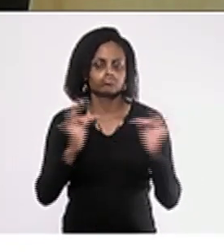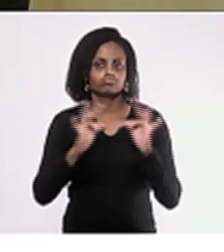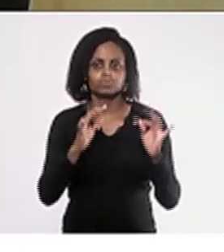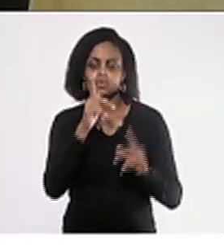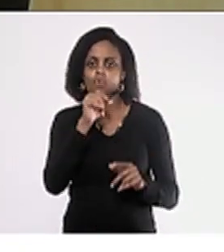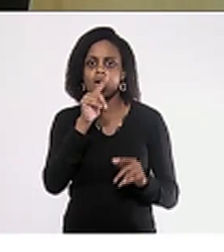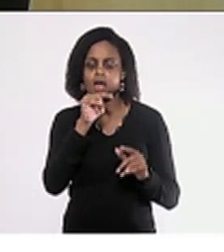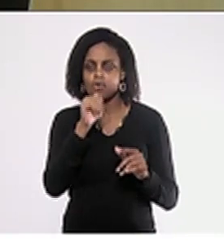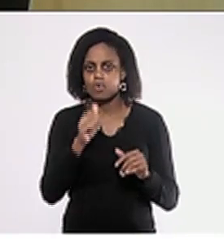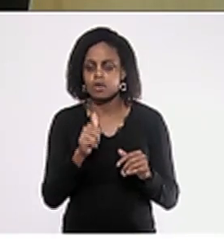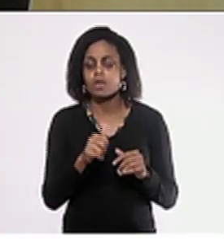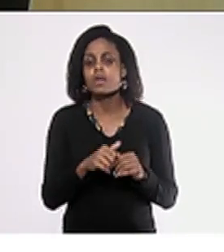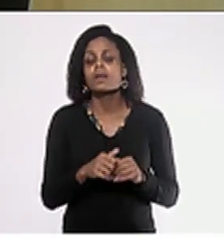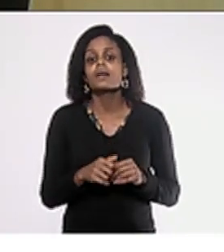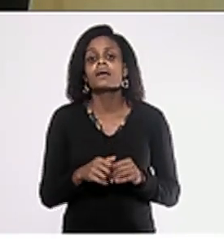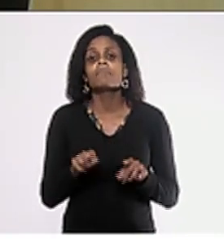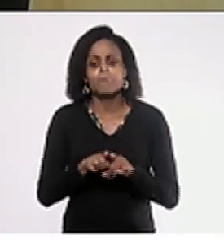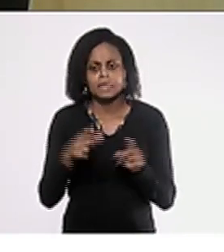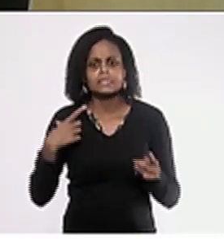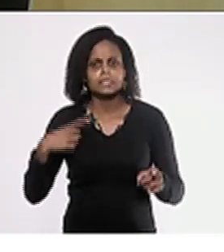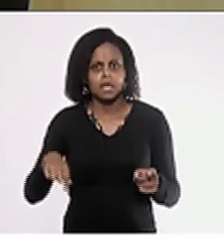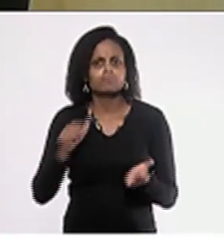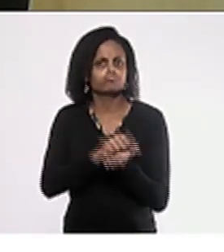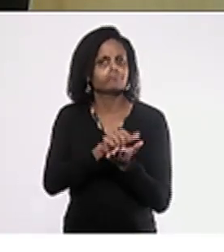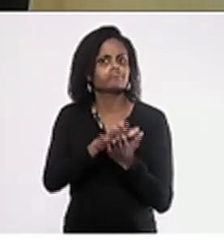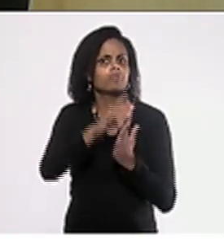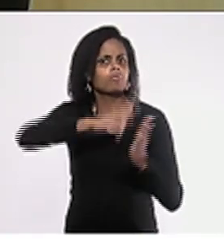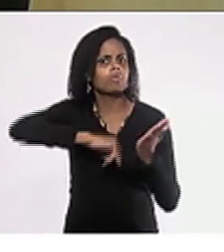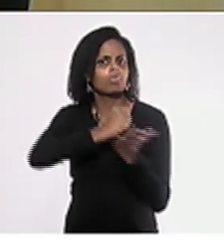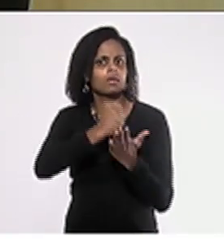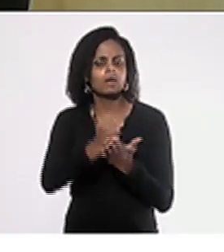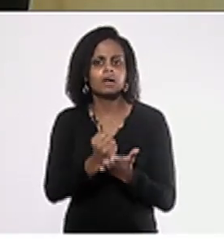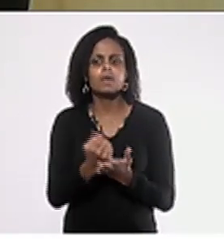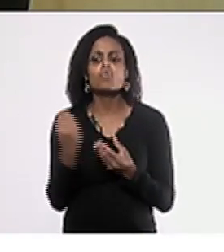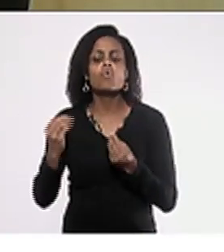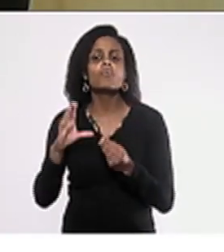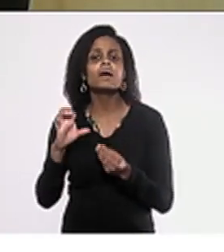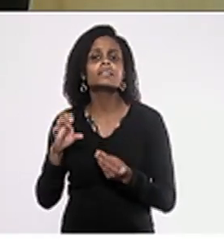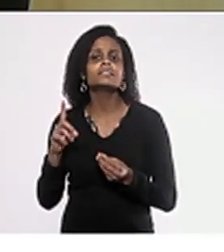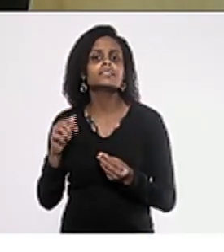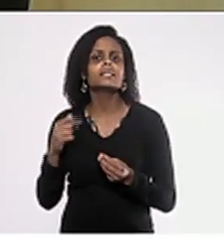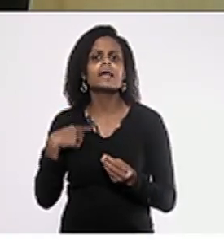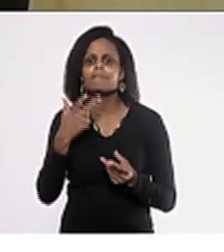esgoto e ainda assim são cobrados. Como que a SEDAI se posiciona sobre isso?